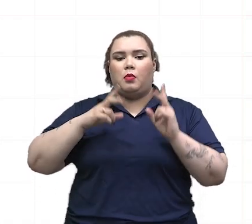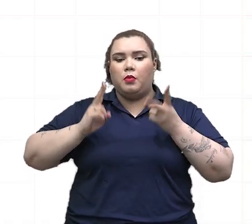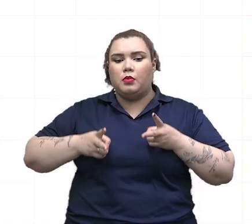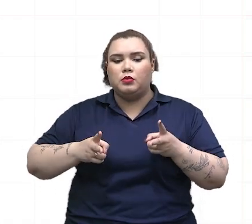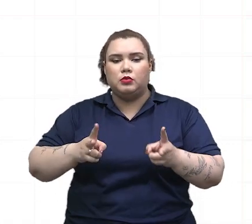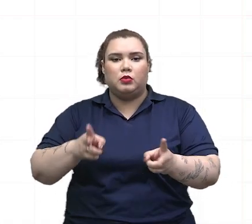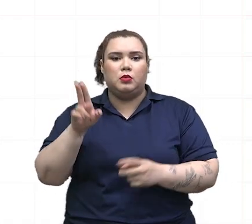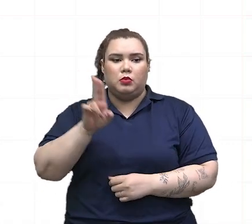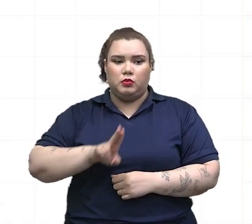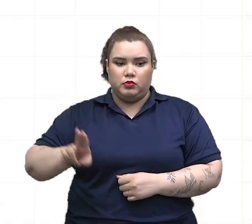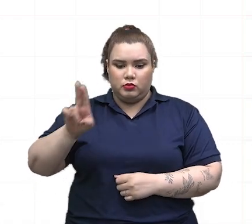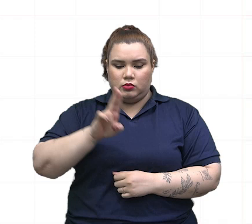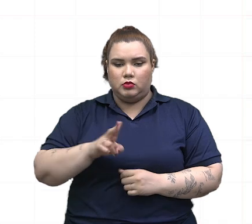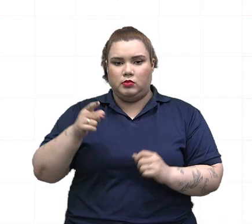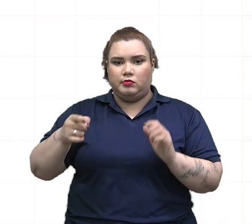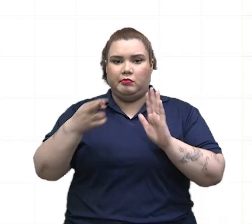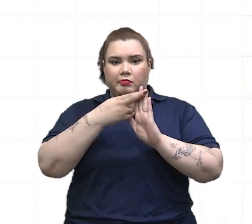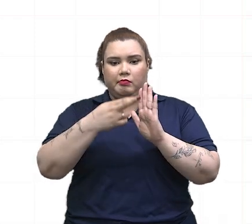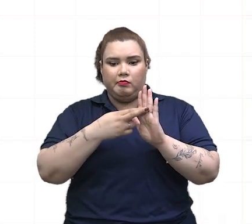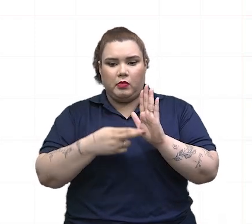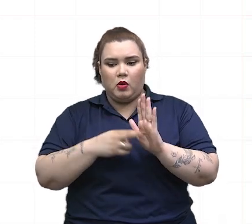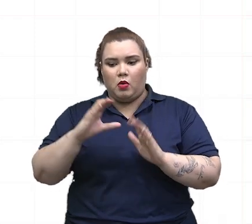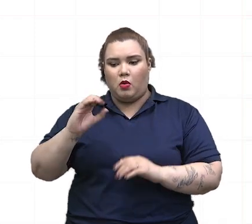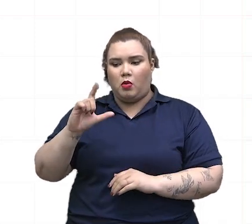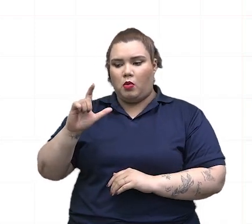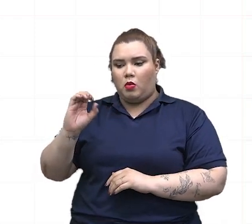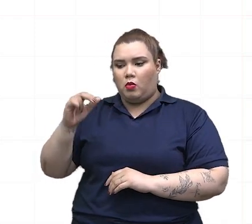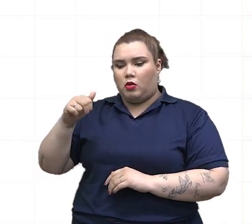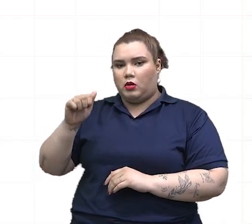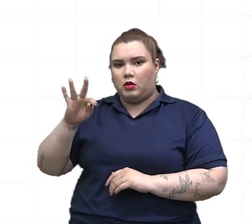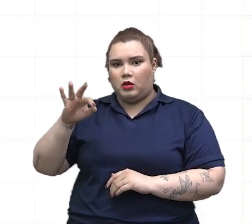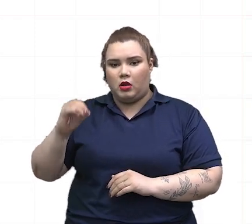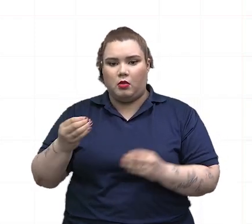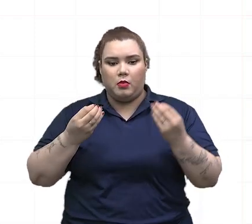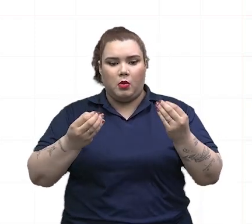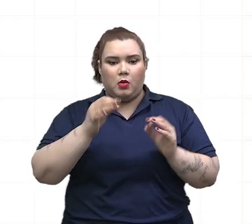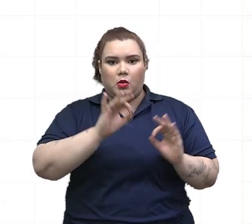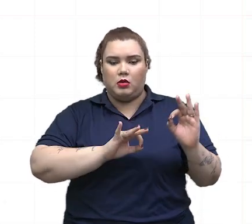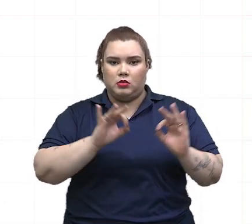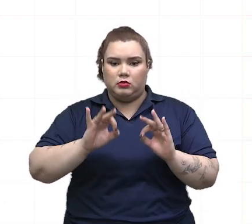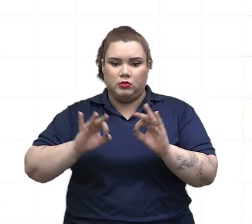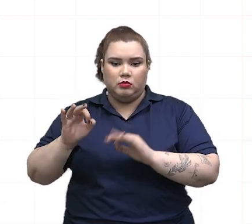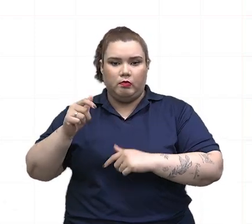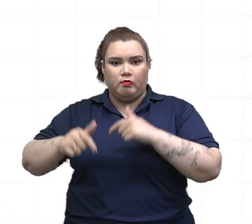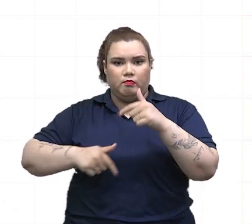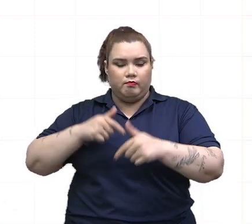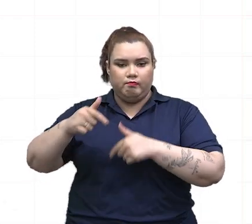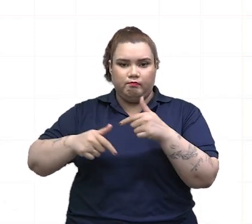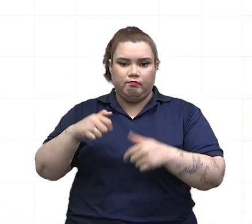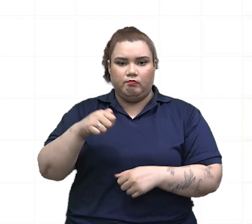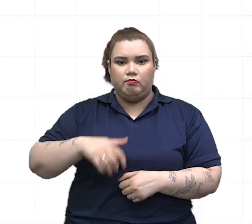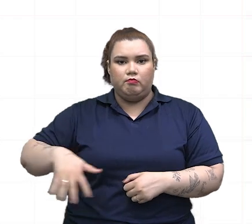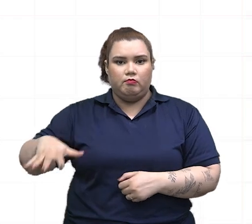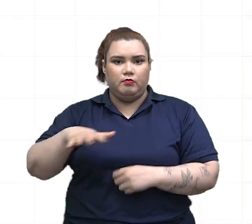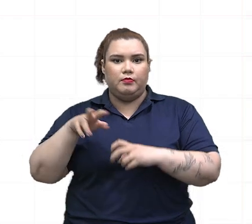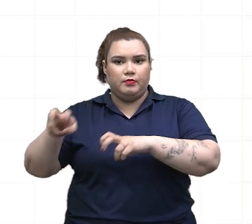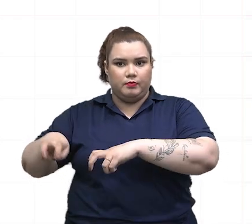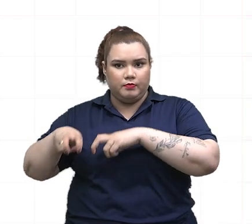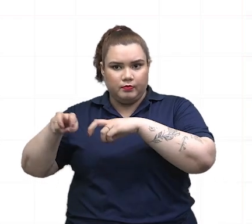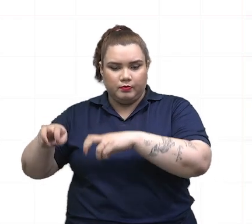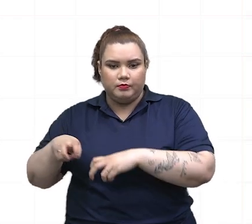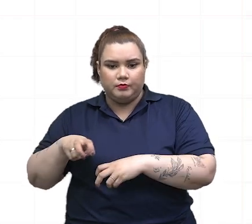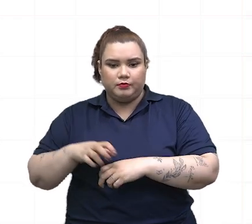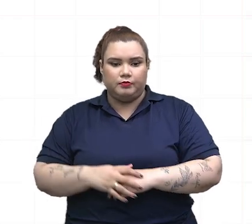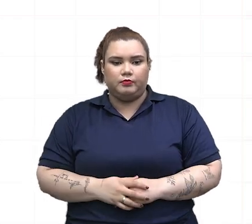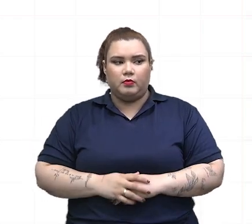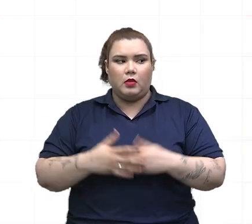continuaram utilizando o regime de colonato para organizar então aí o trabalho camponês. Com o